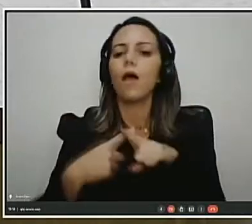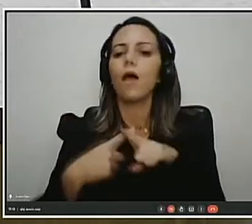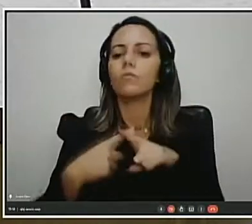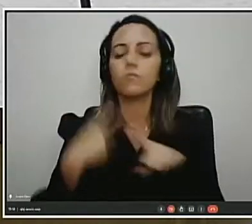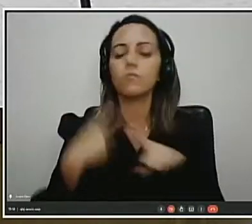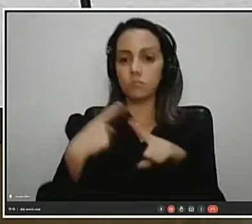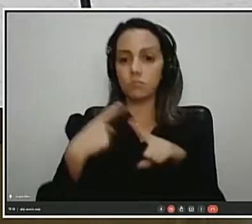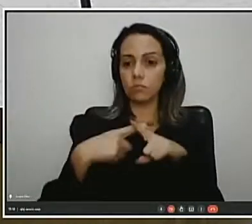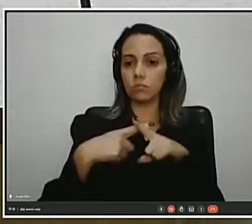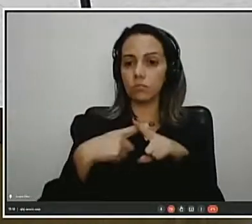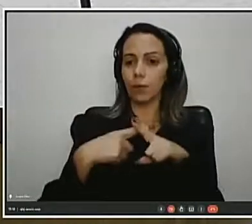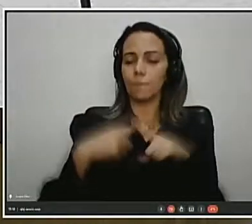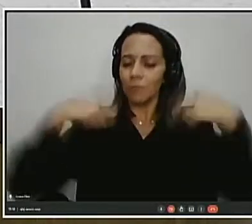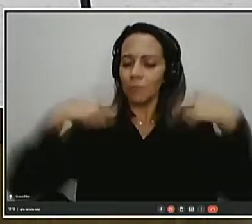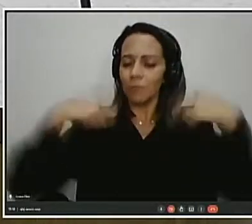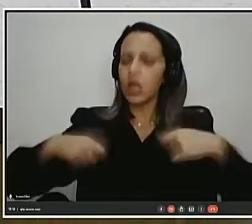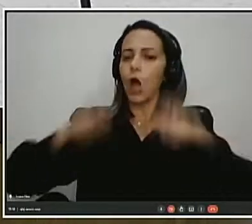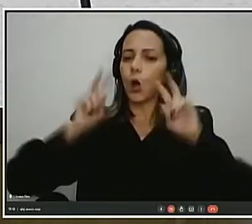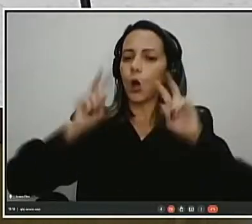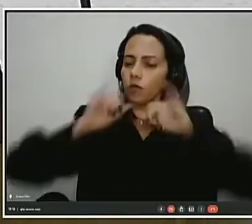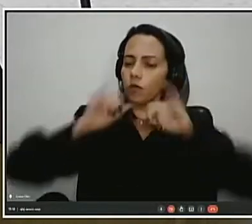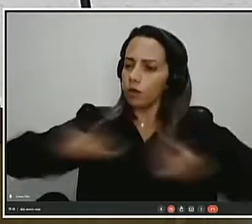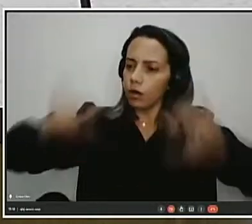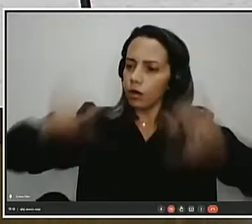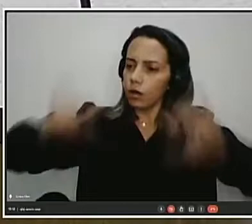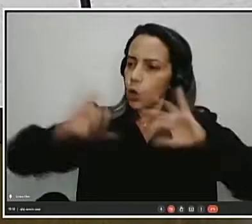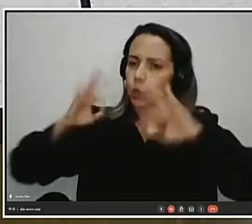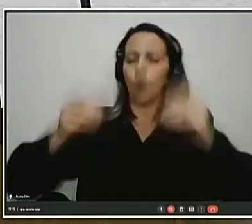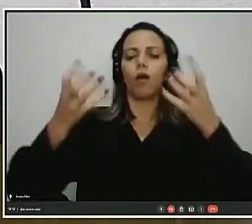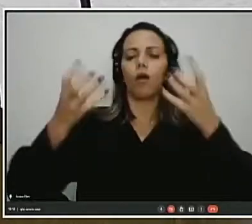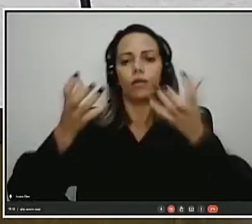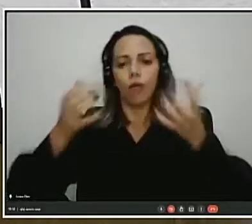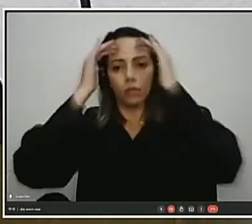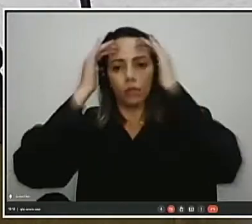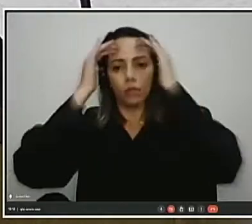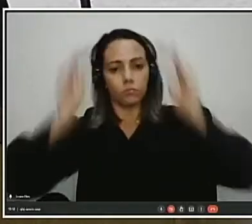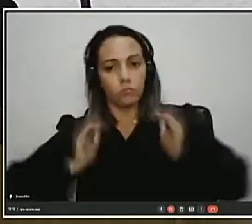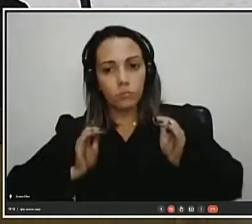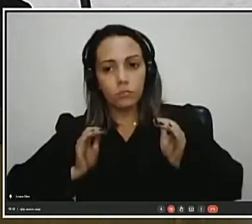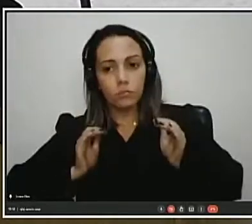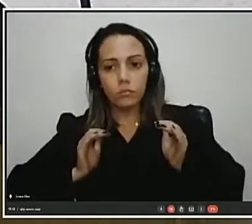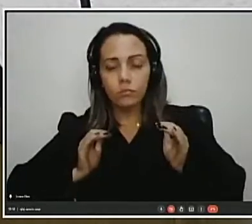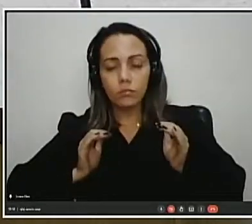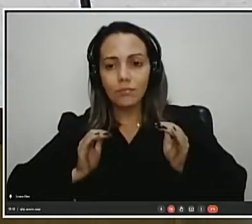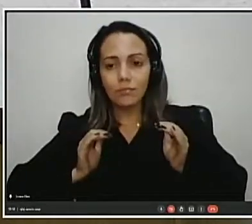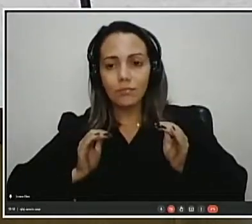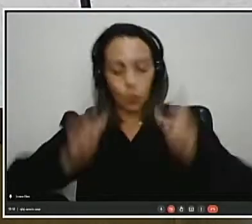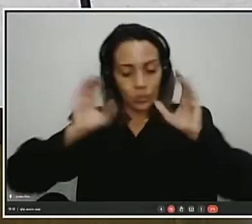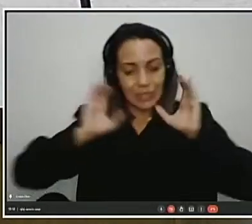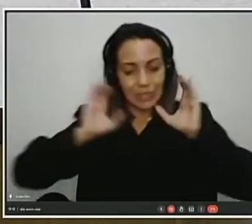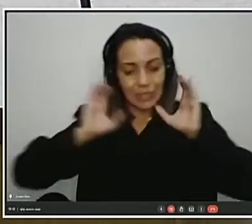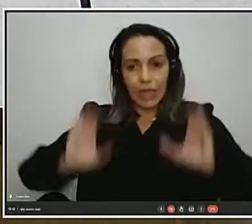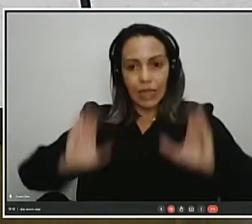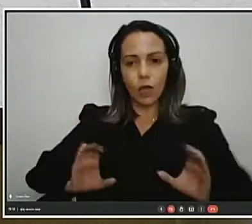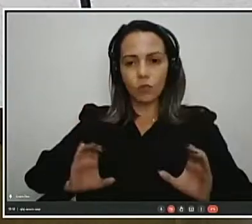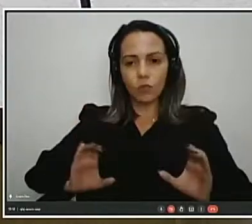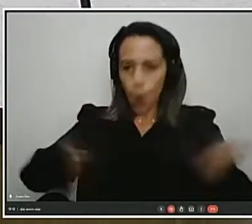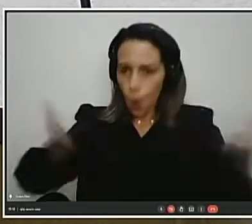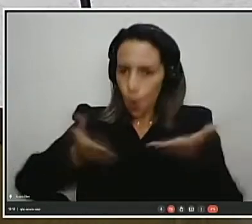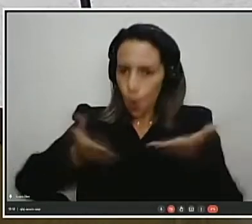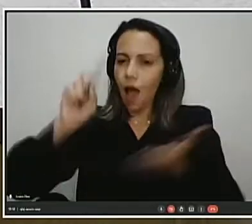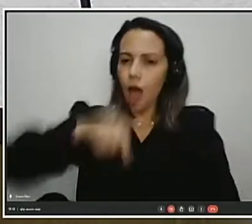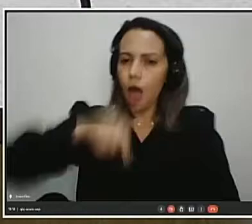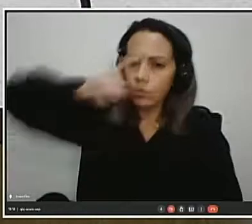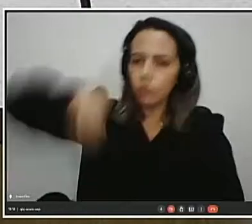ser respeitados como cidadãs e cidadãos? Esse dia é a oportunidade